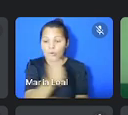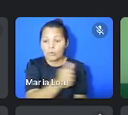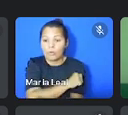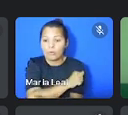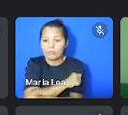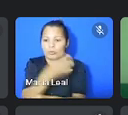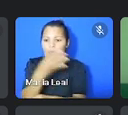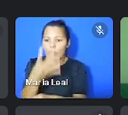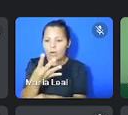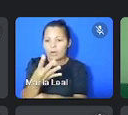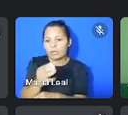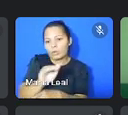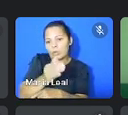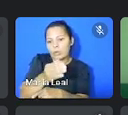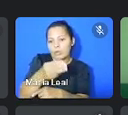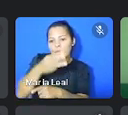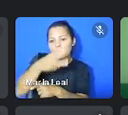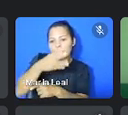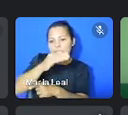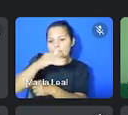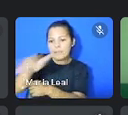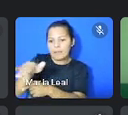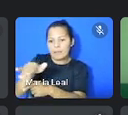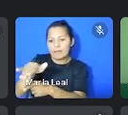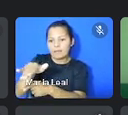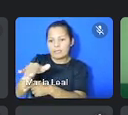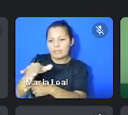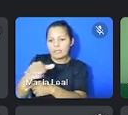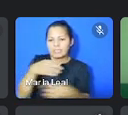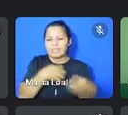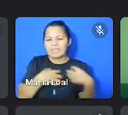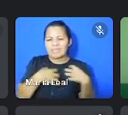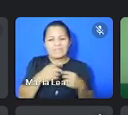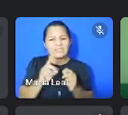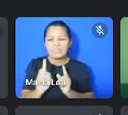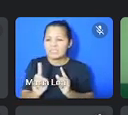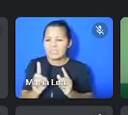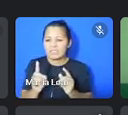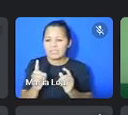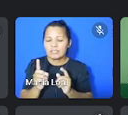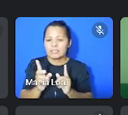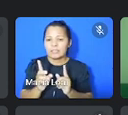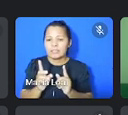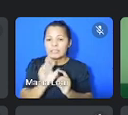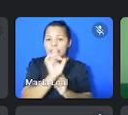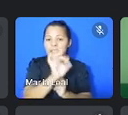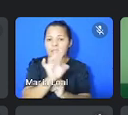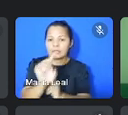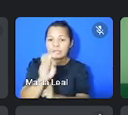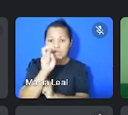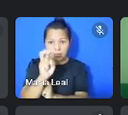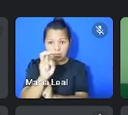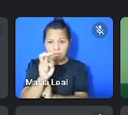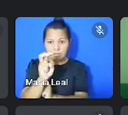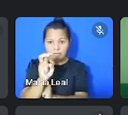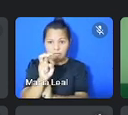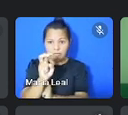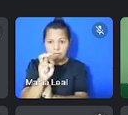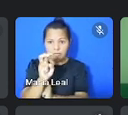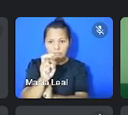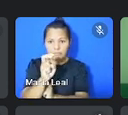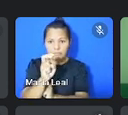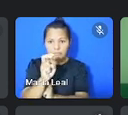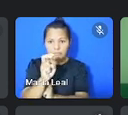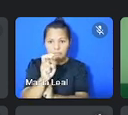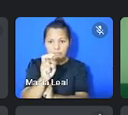4, 3,5, não se desespere, porque cada nota vale 5. apesar da plataforma estar mostrando